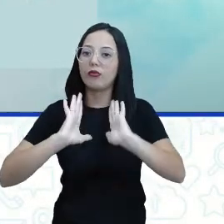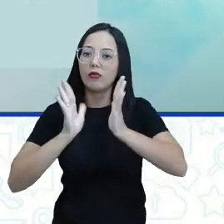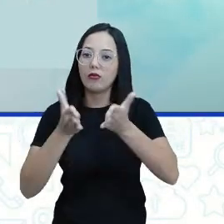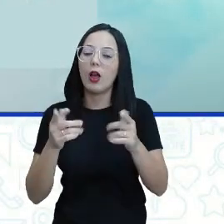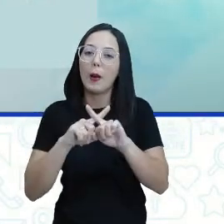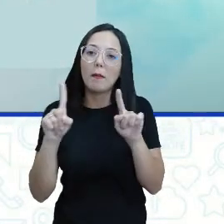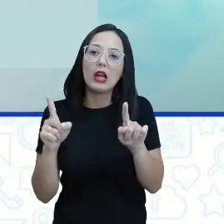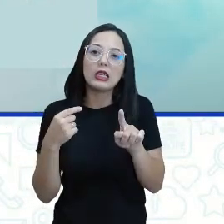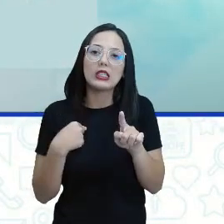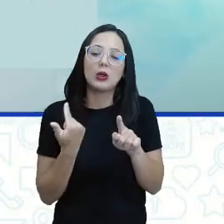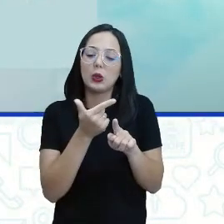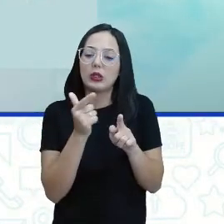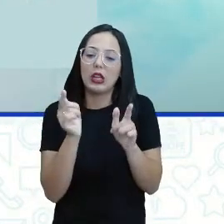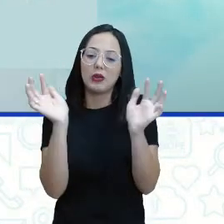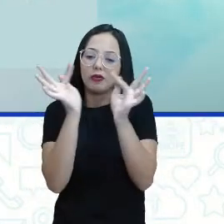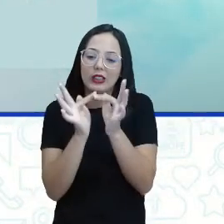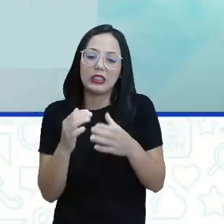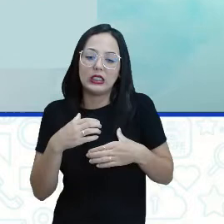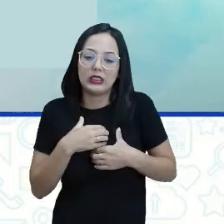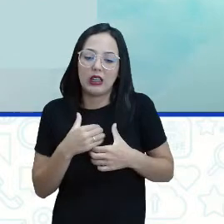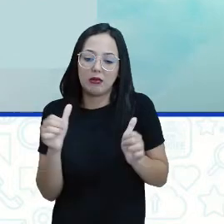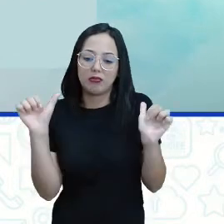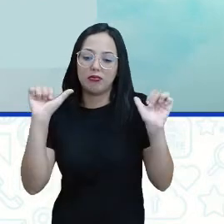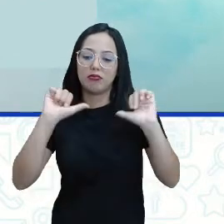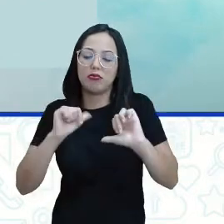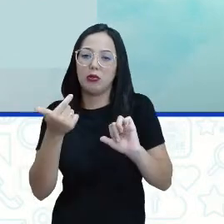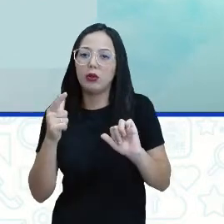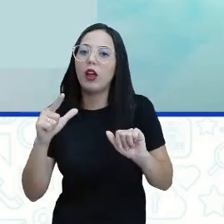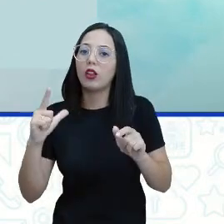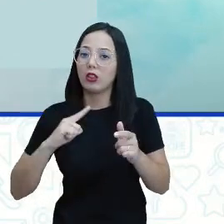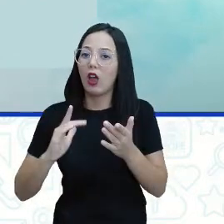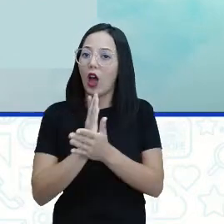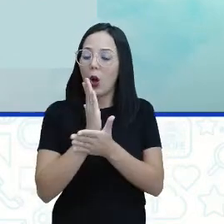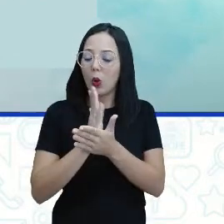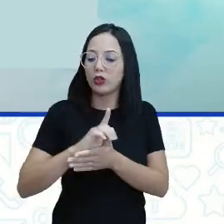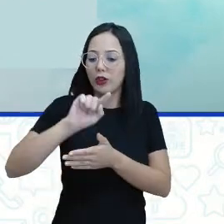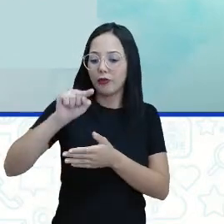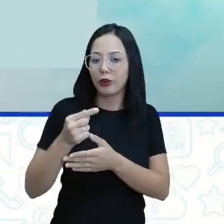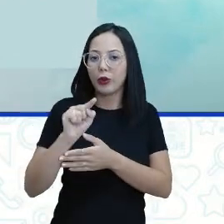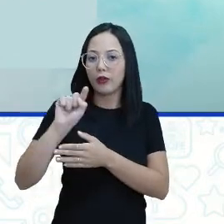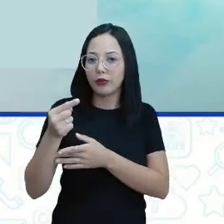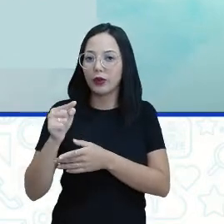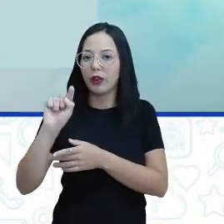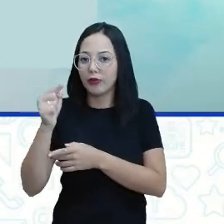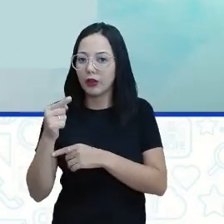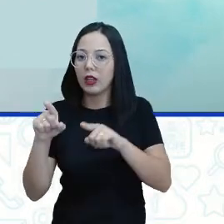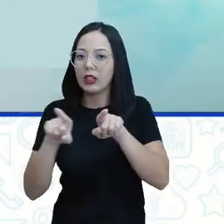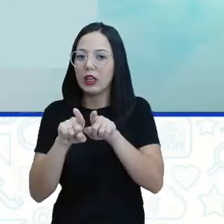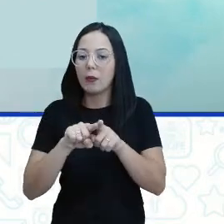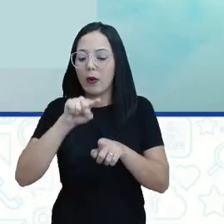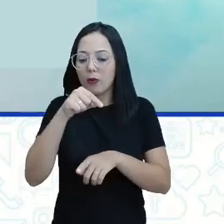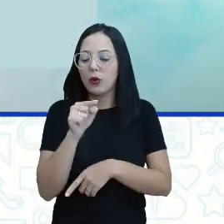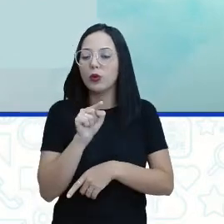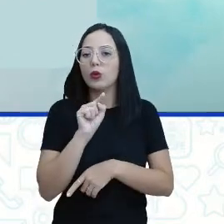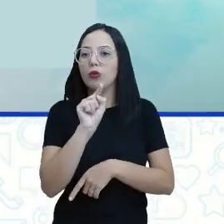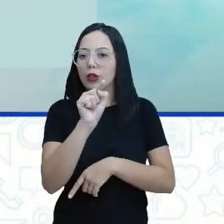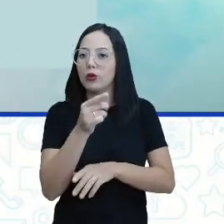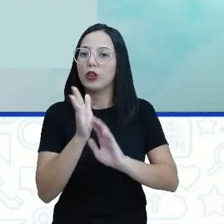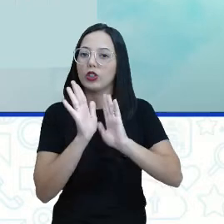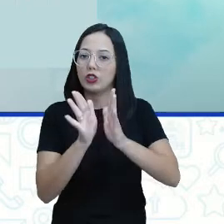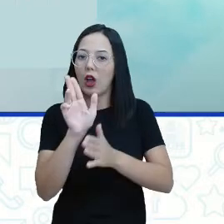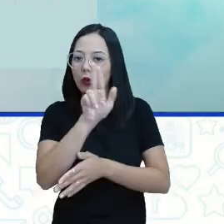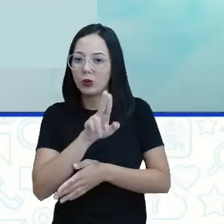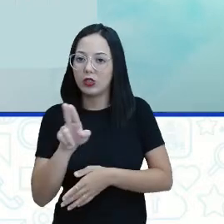porém, não me senti mais feliz. Então, veja, eu tenho algumas vírgulas e esse ponto em vírgula ele faz essa separação entre termos que já estão usando